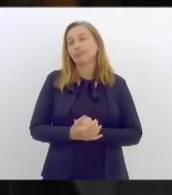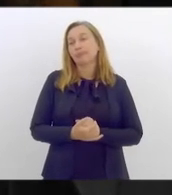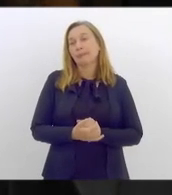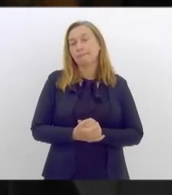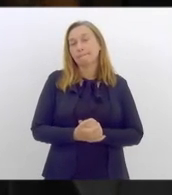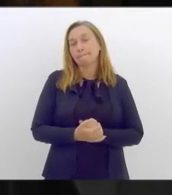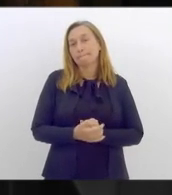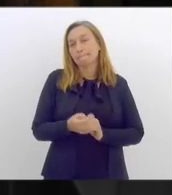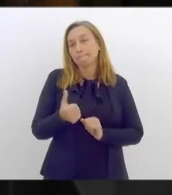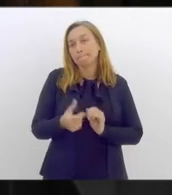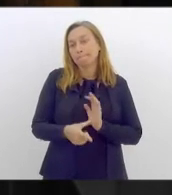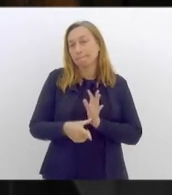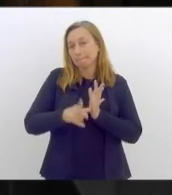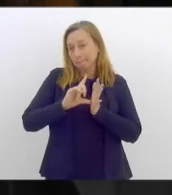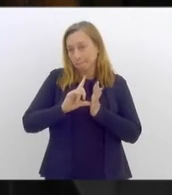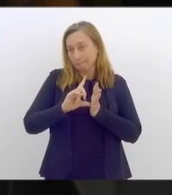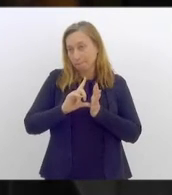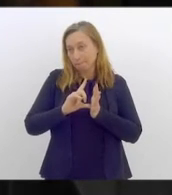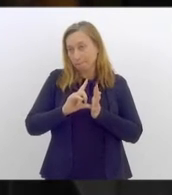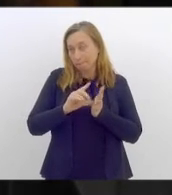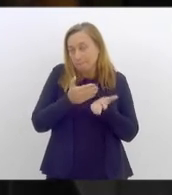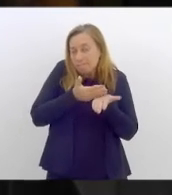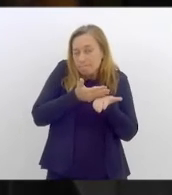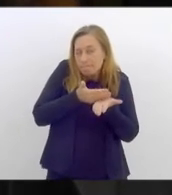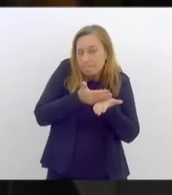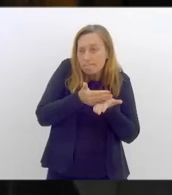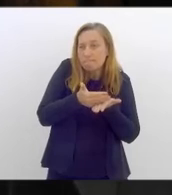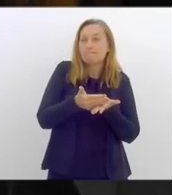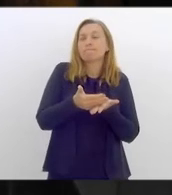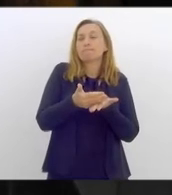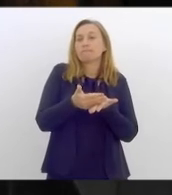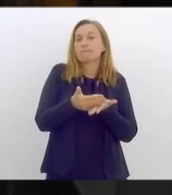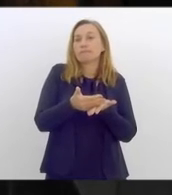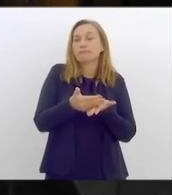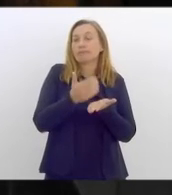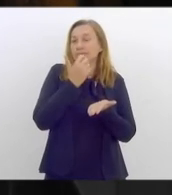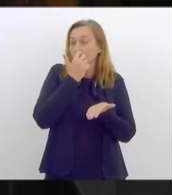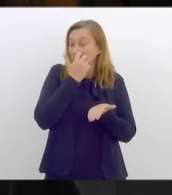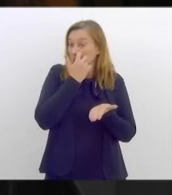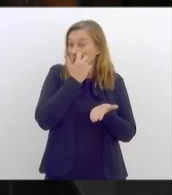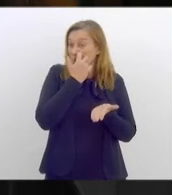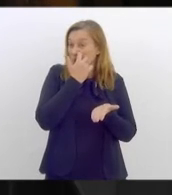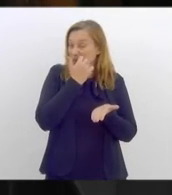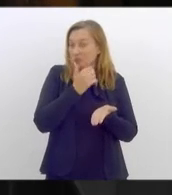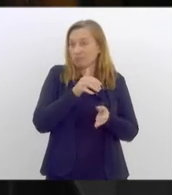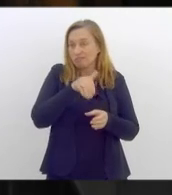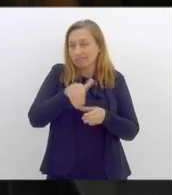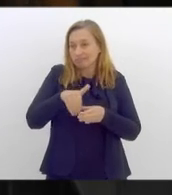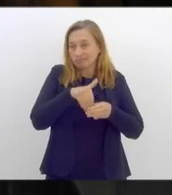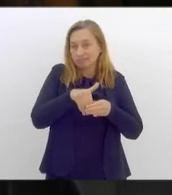um pouco antes do início do processo eleitoral